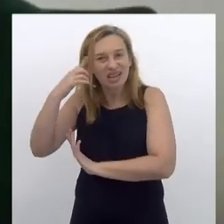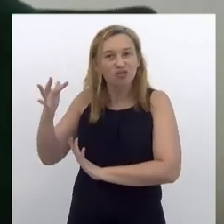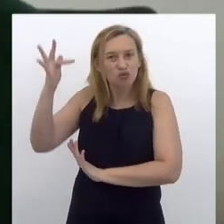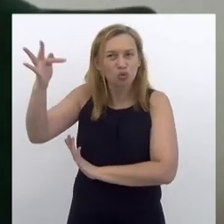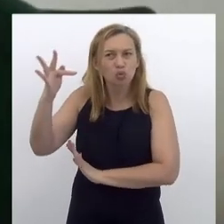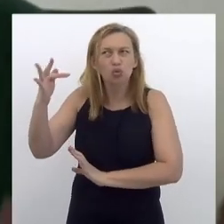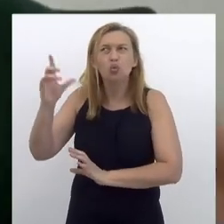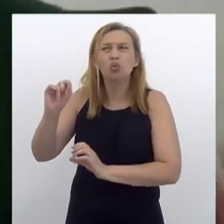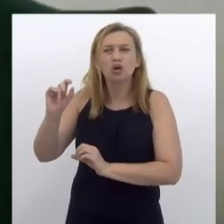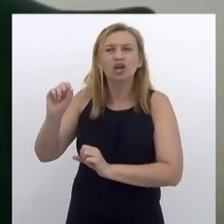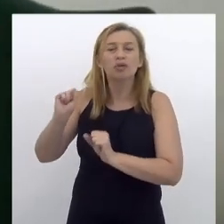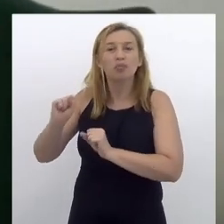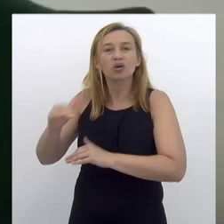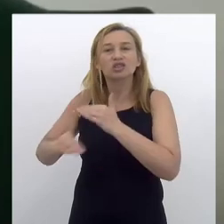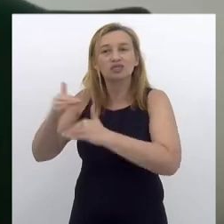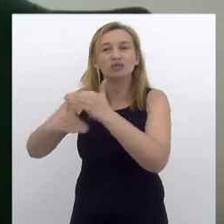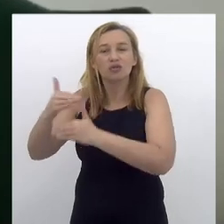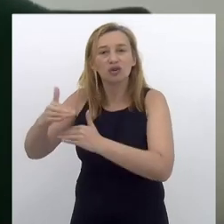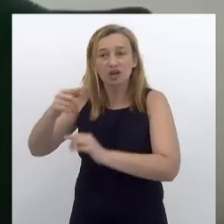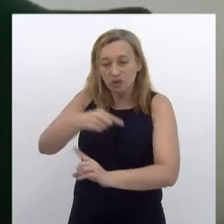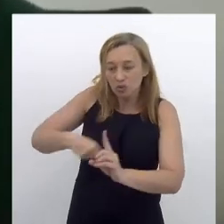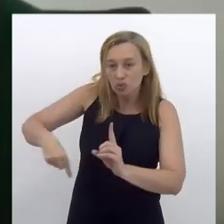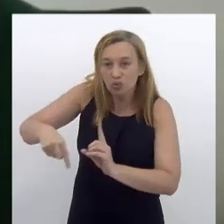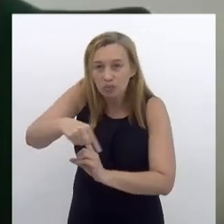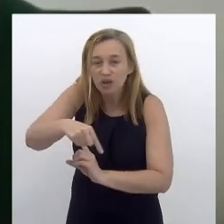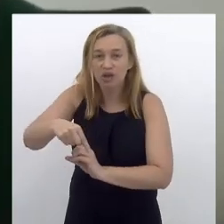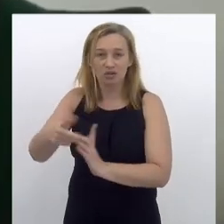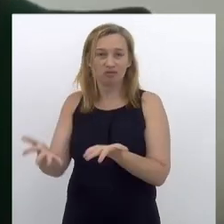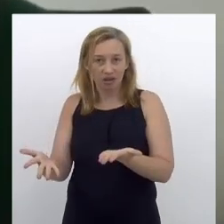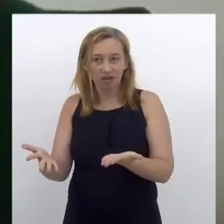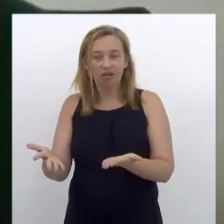pensar futuro e a pensar o que pode ser desenvolvido no entorno